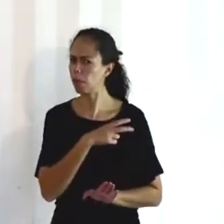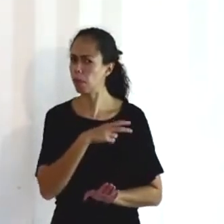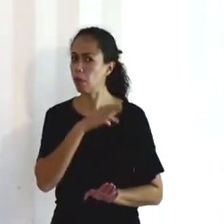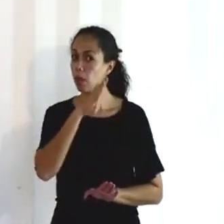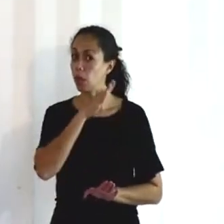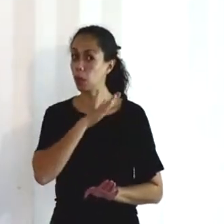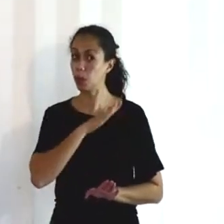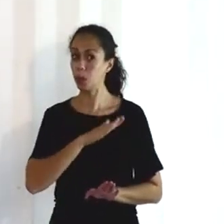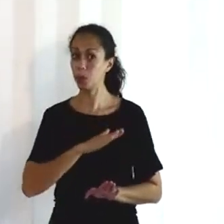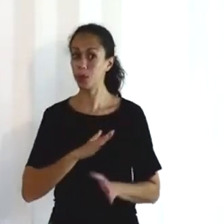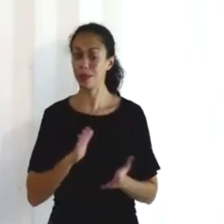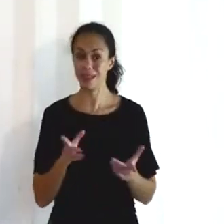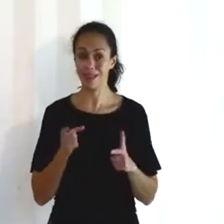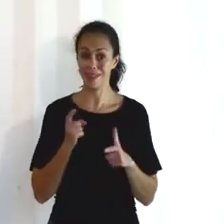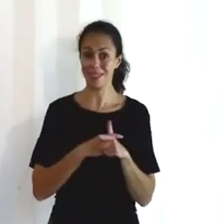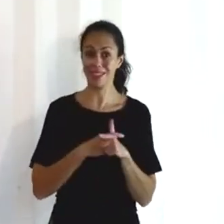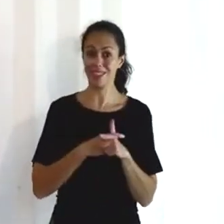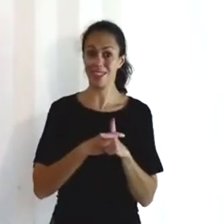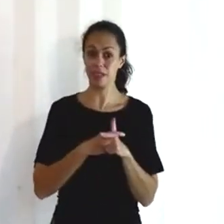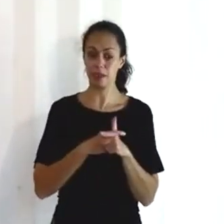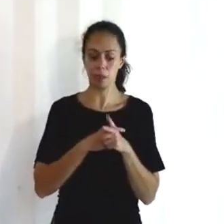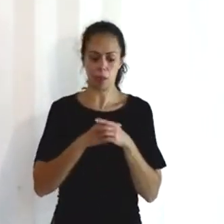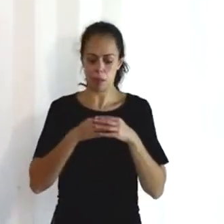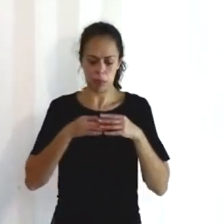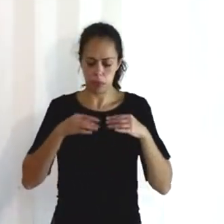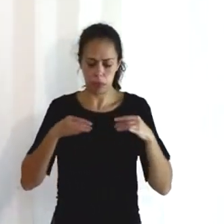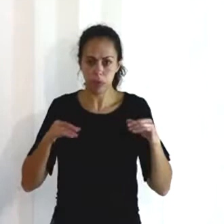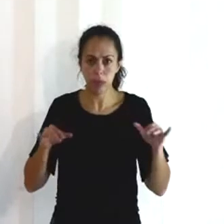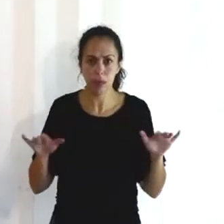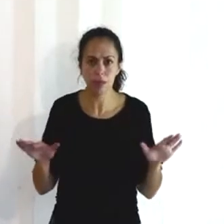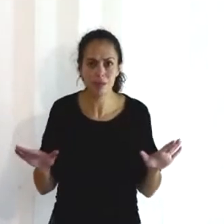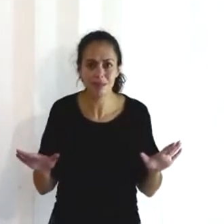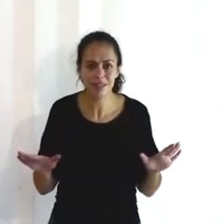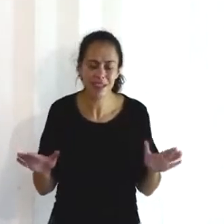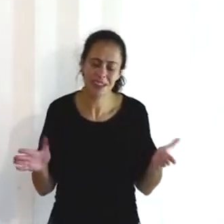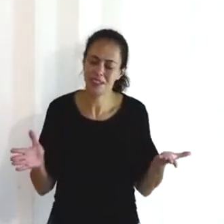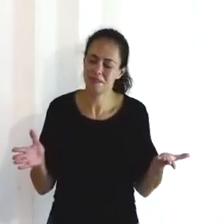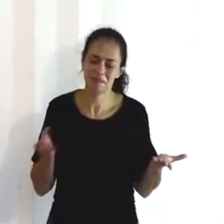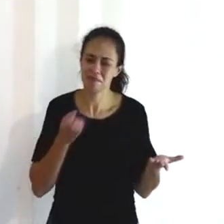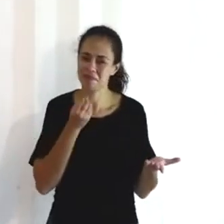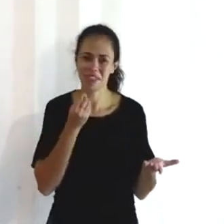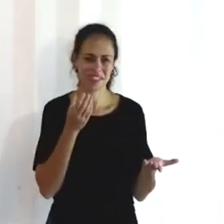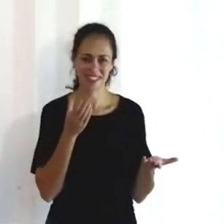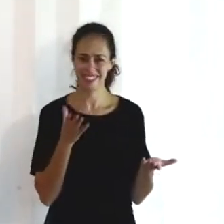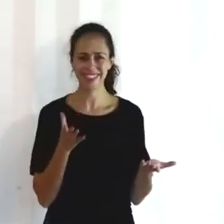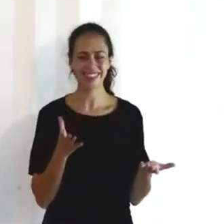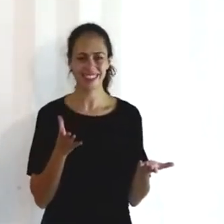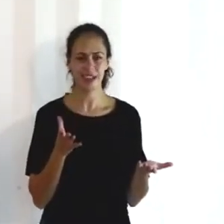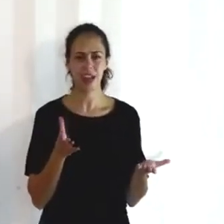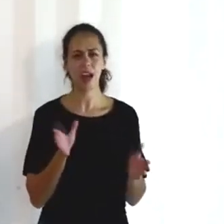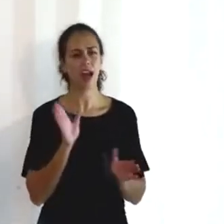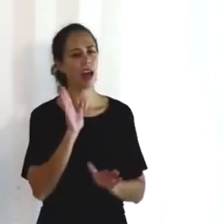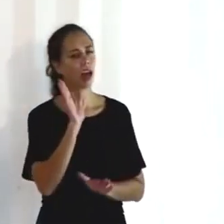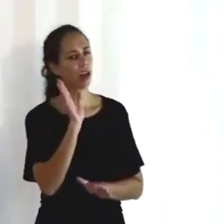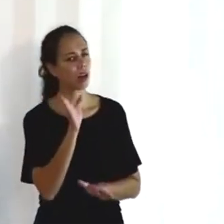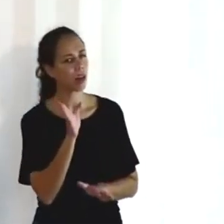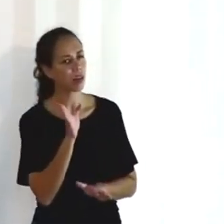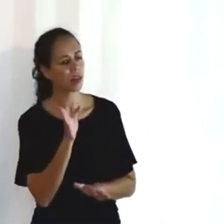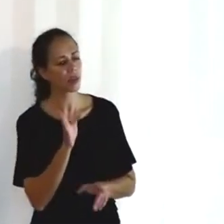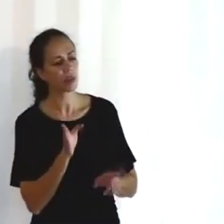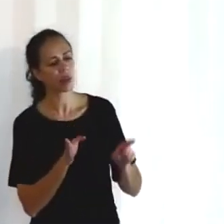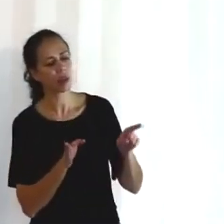peso. Dívida dos outros gera ira. Se o perdão da nossa dívida